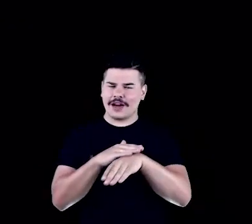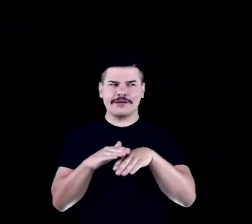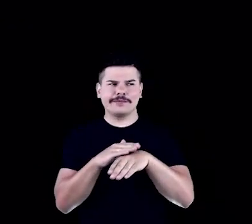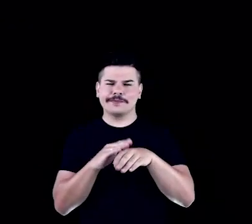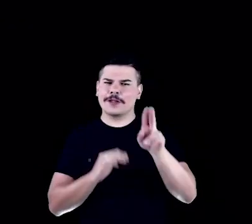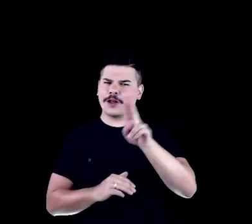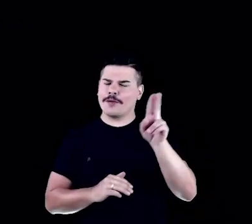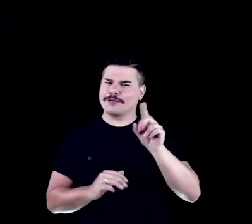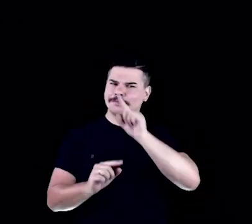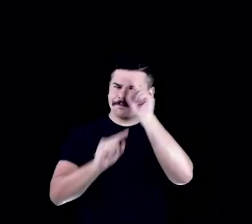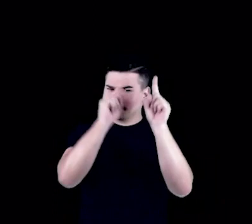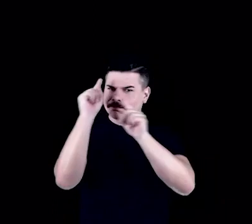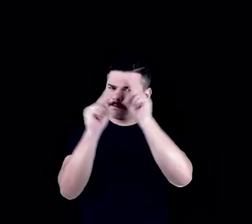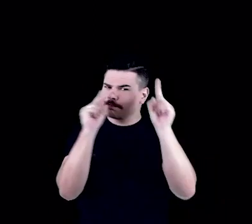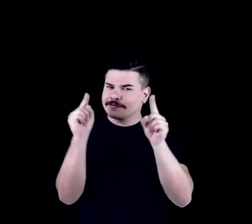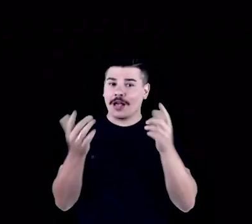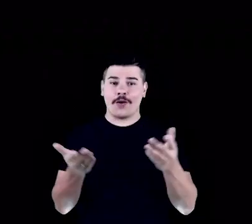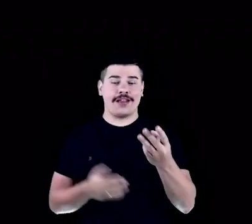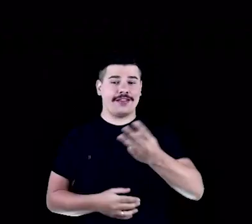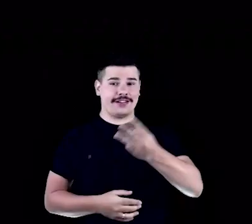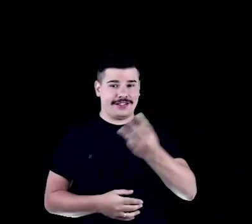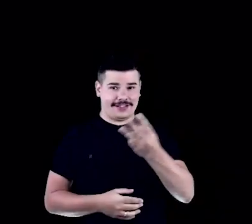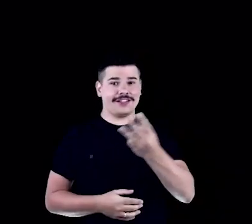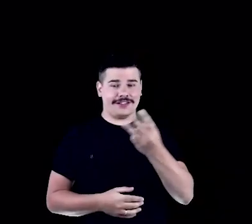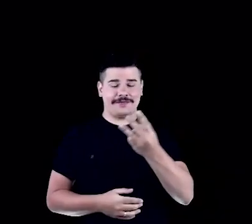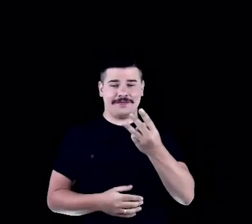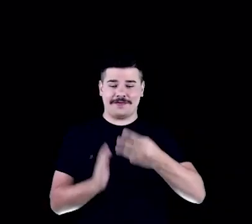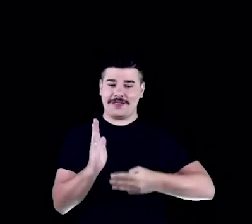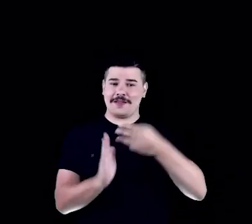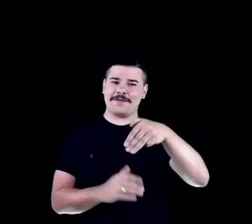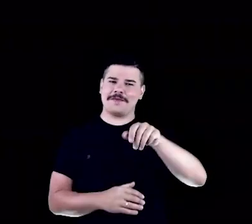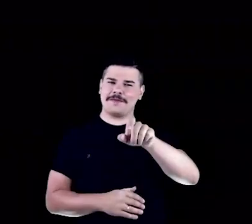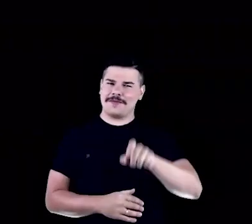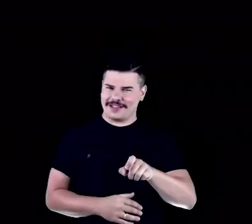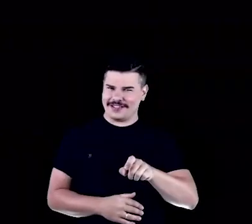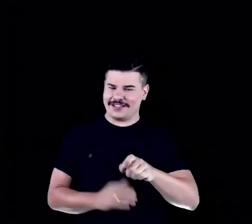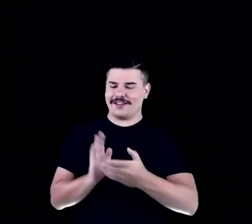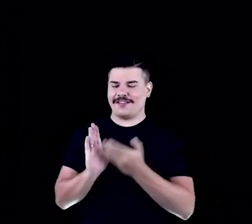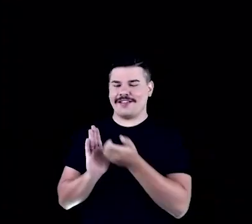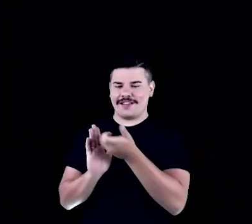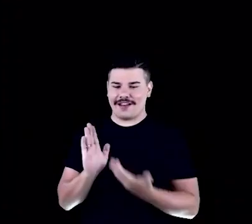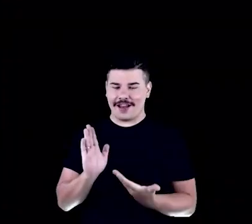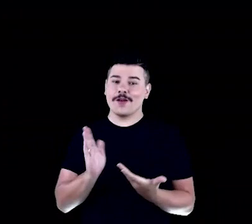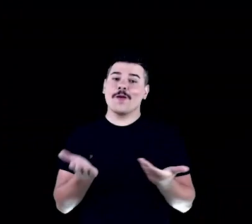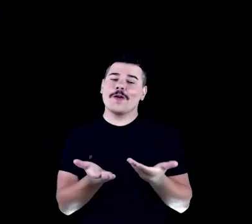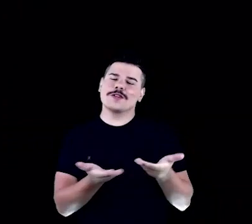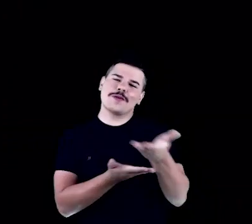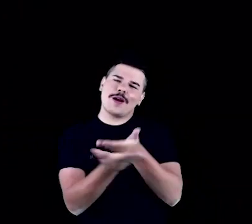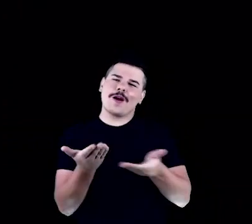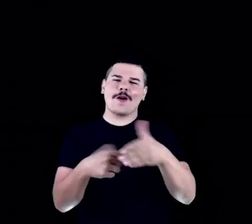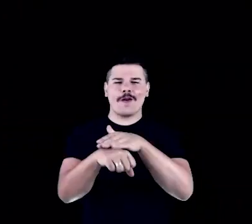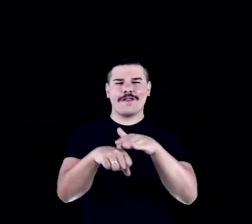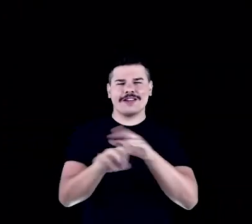nome meio duvidoso aqui nessa terceira edição do Mix Literário, uma conversa com o título de